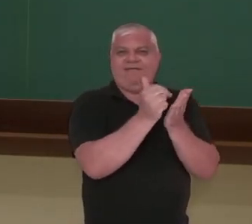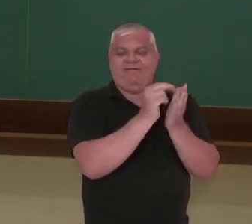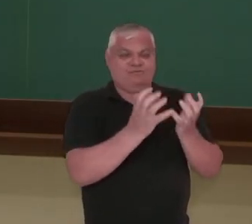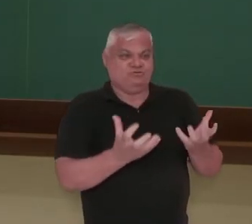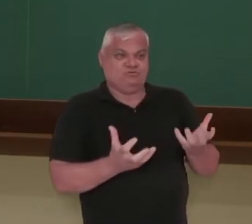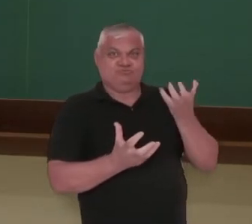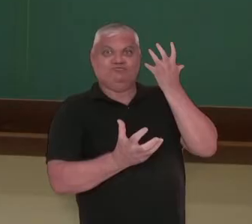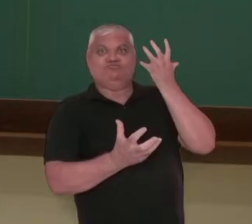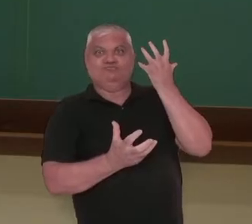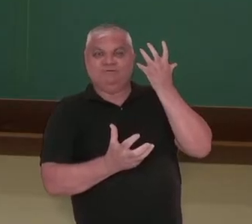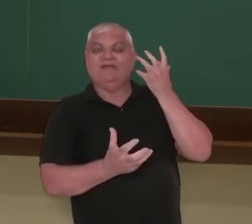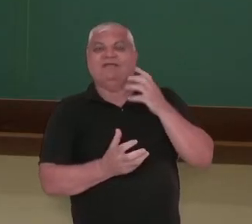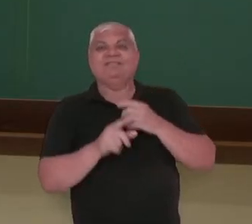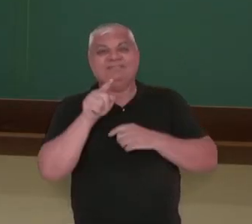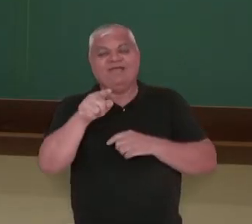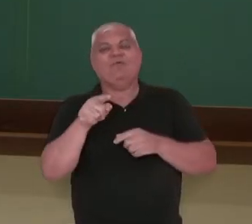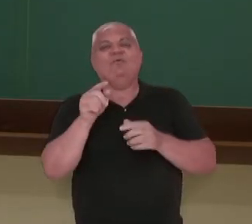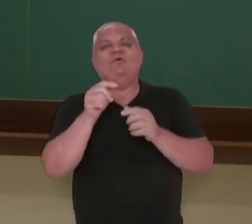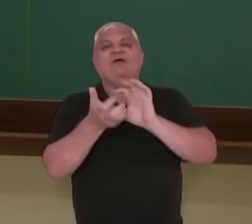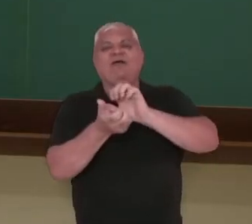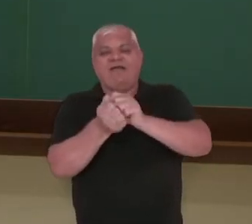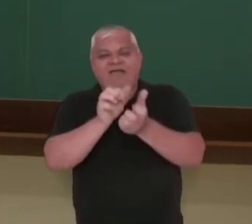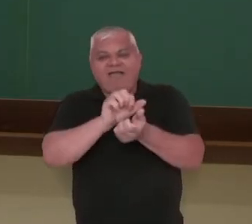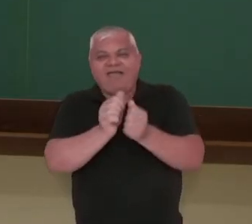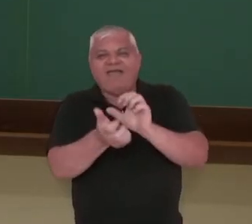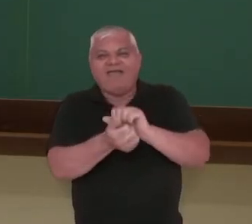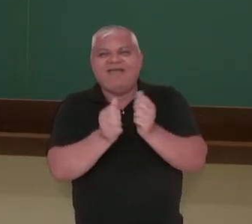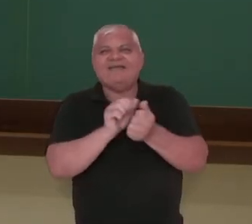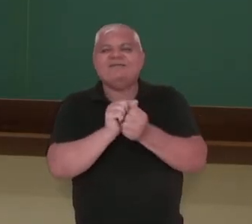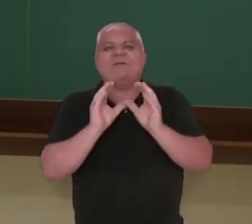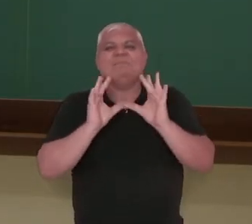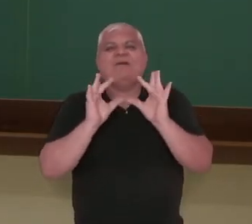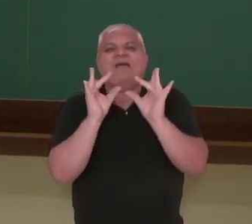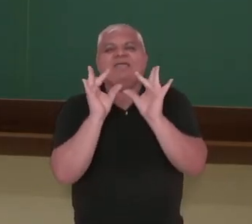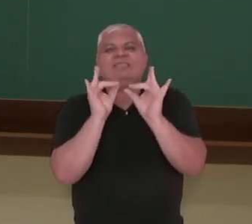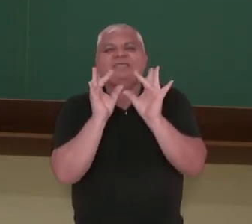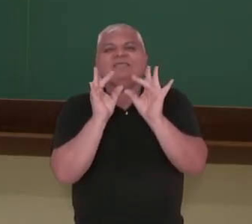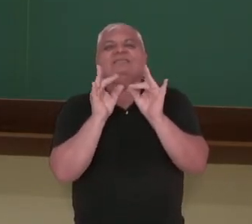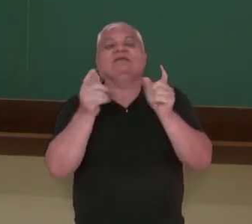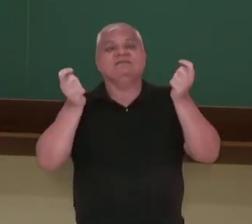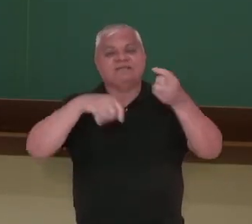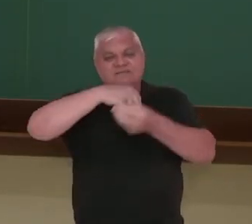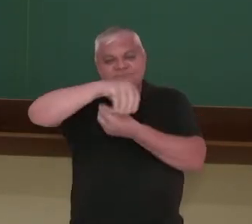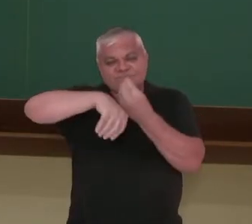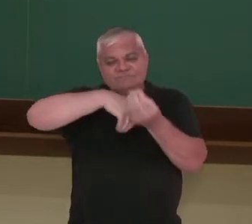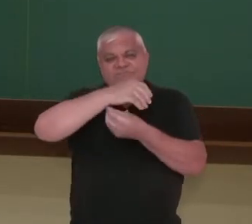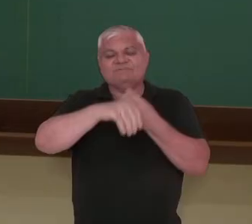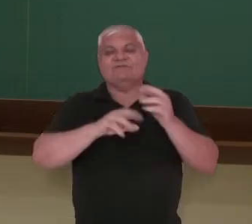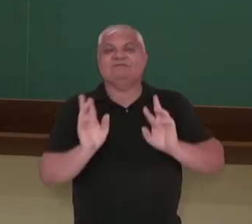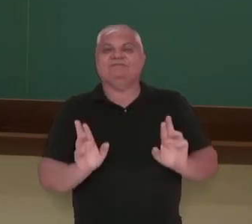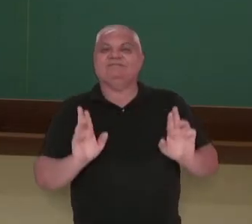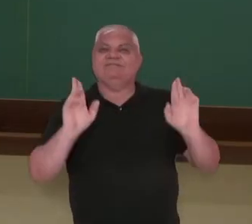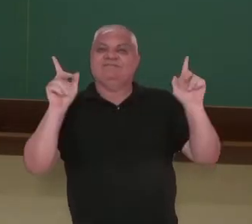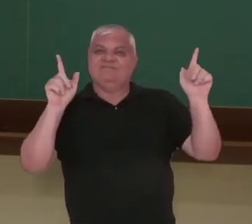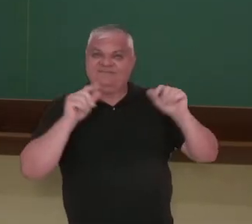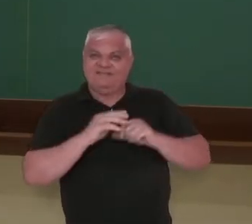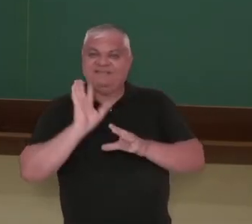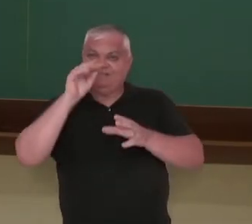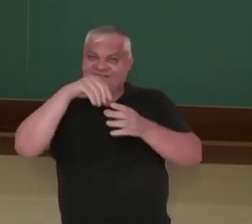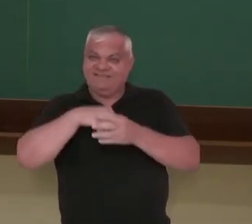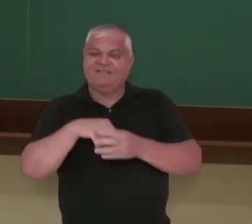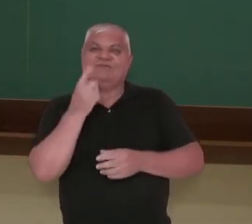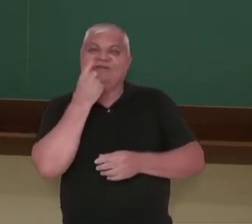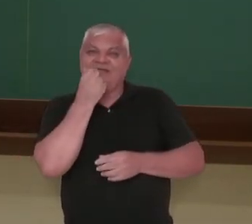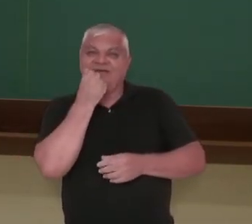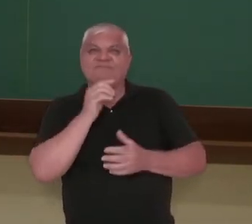utilizado argila. Então, mais grafite, mais mole, mais argila, mais duro. Então, é essa combinação que vai fazer essa diferença dentro da questão do